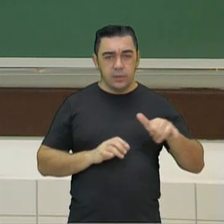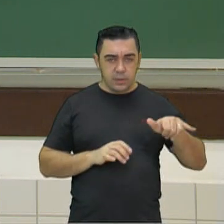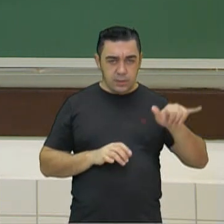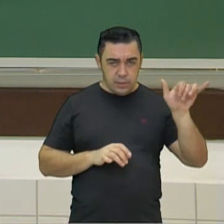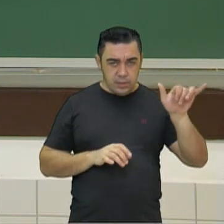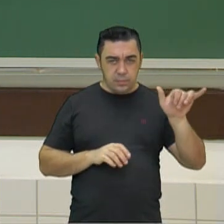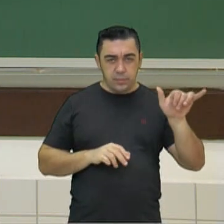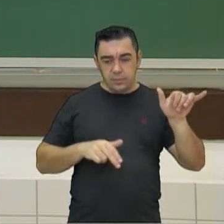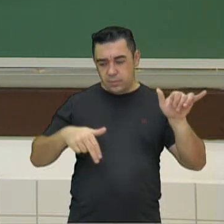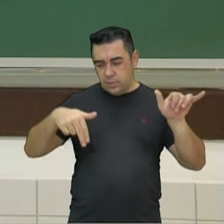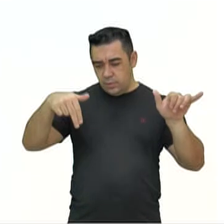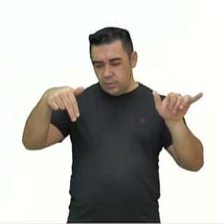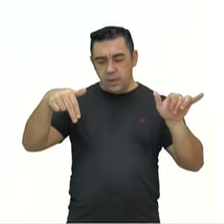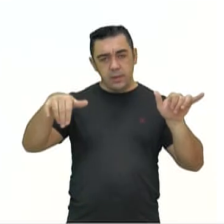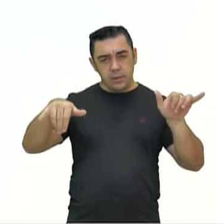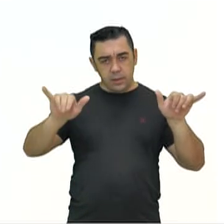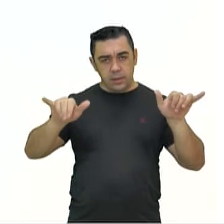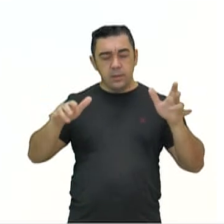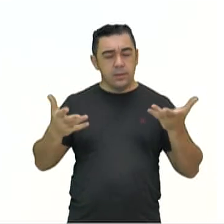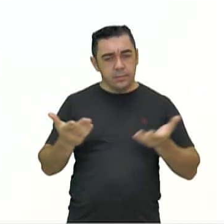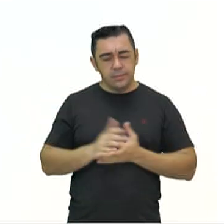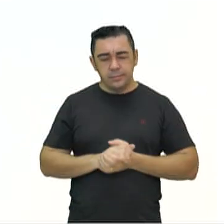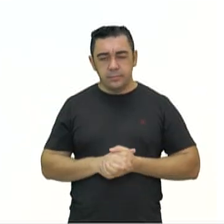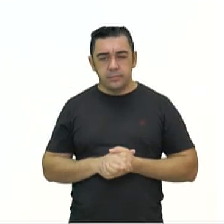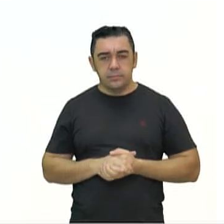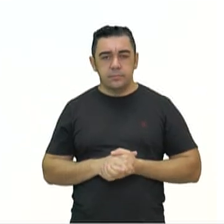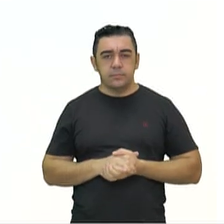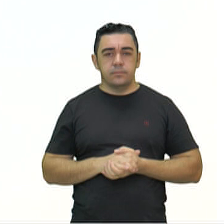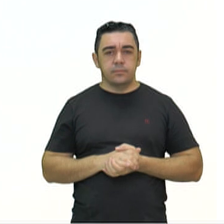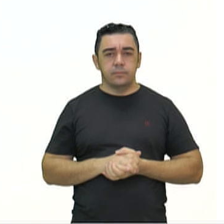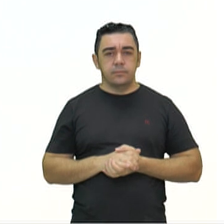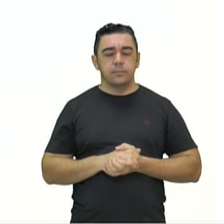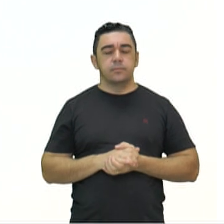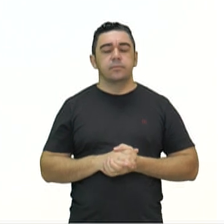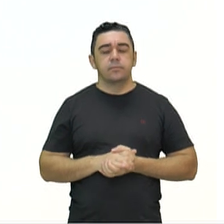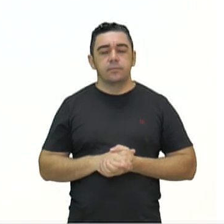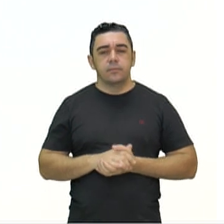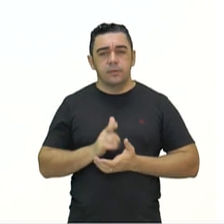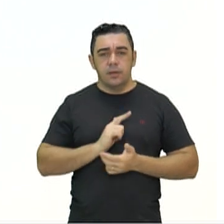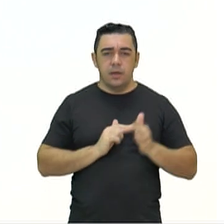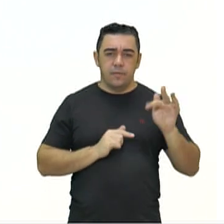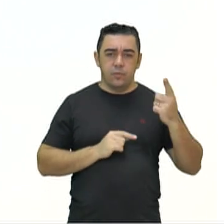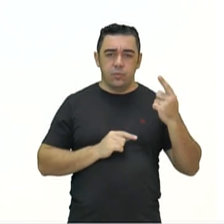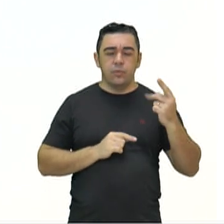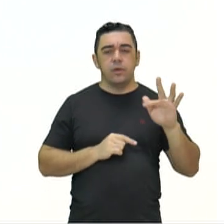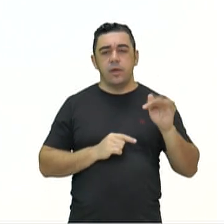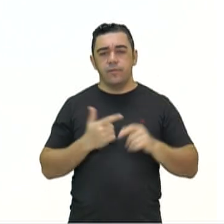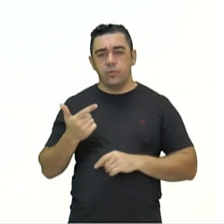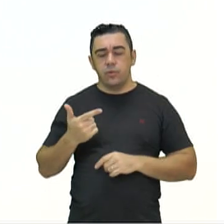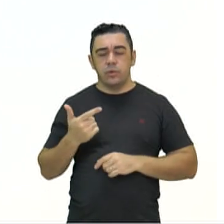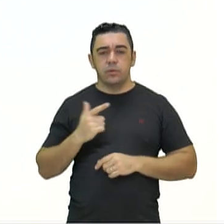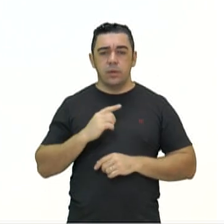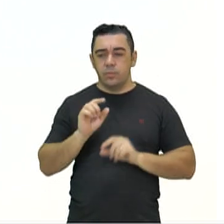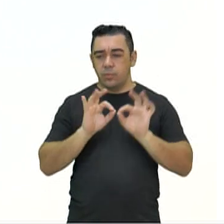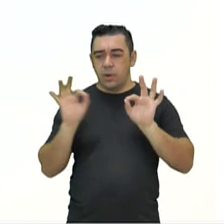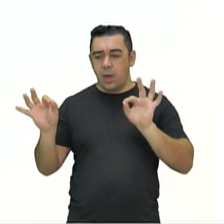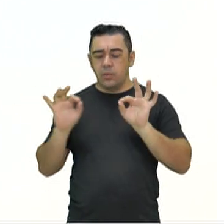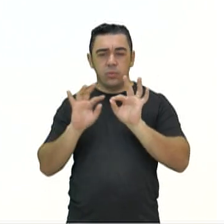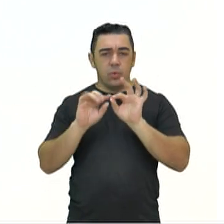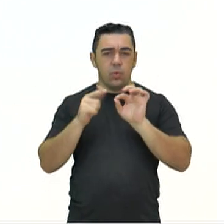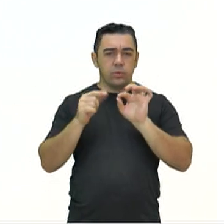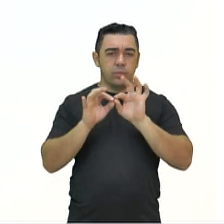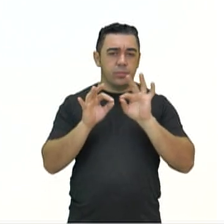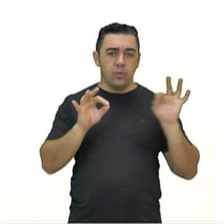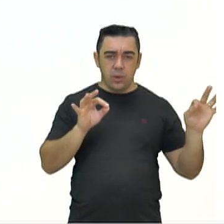do centro. Então, você vai ter aqui as coordenadas do foco 1 e do foco 2, uma para um lado e a outra para